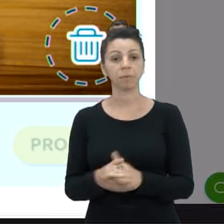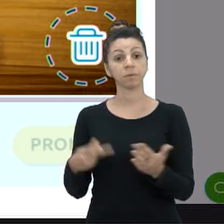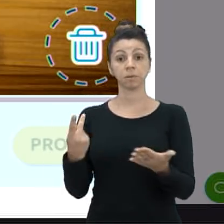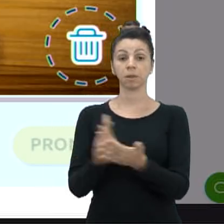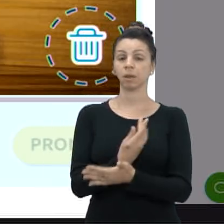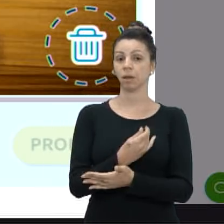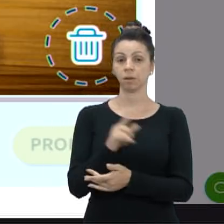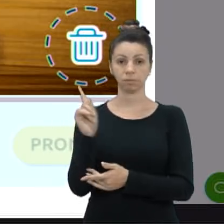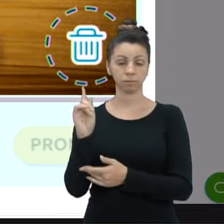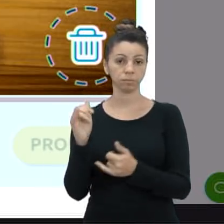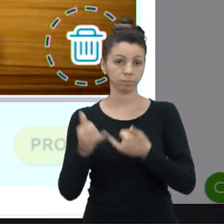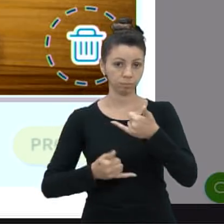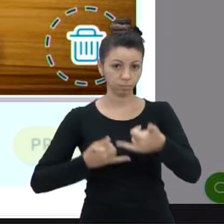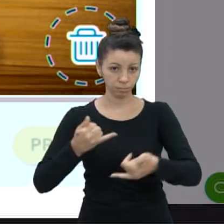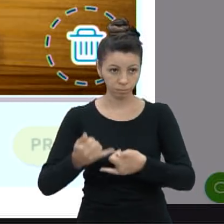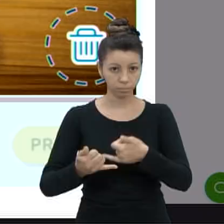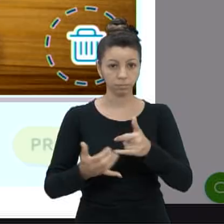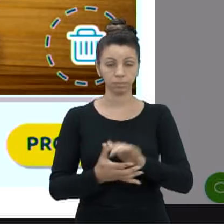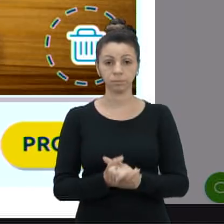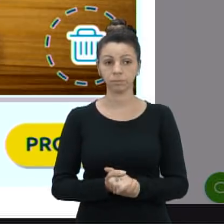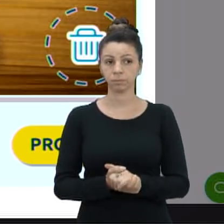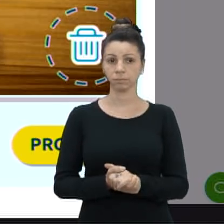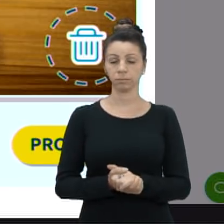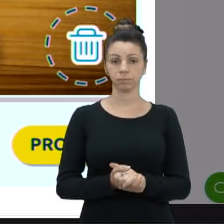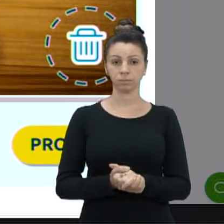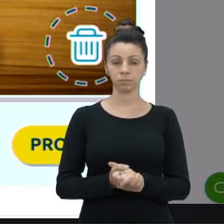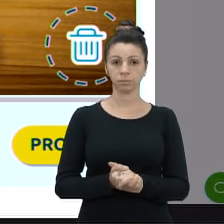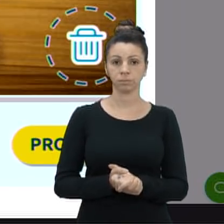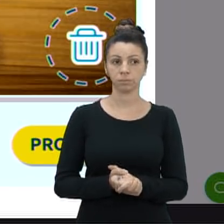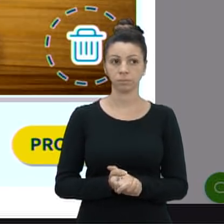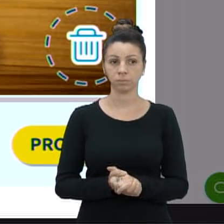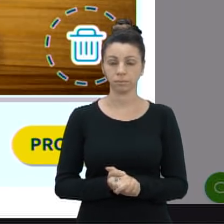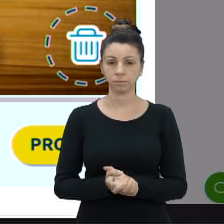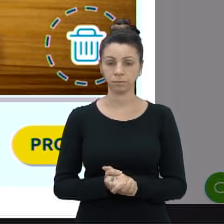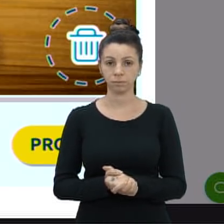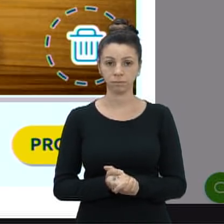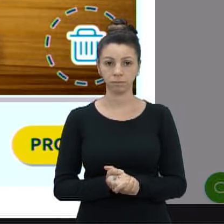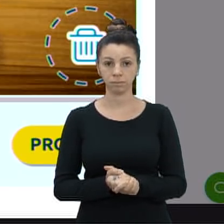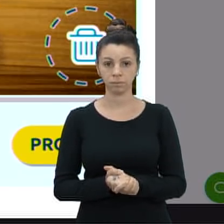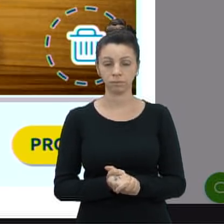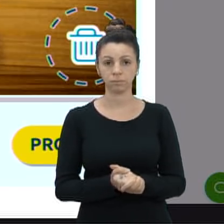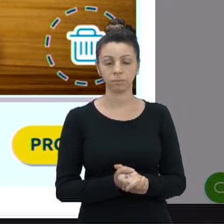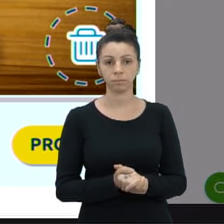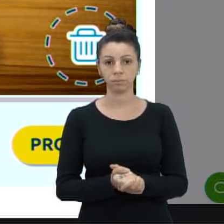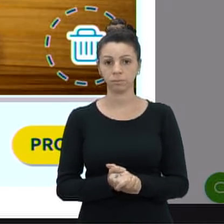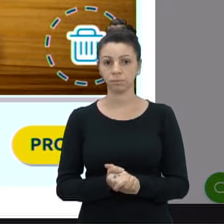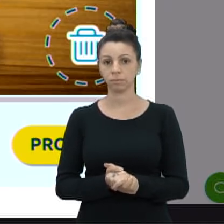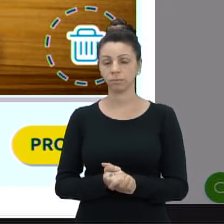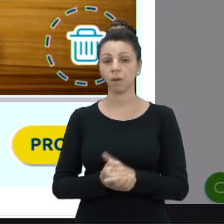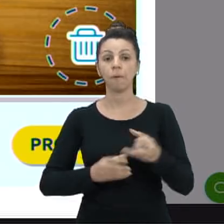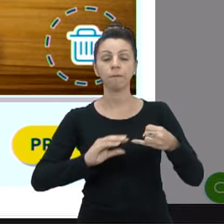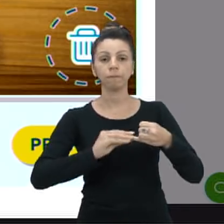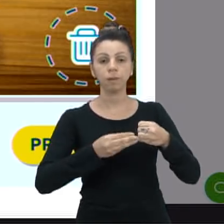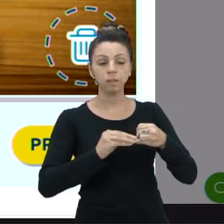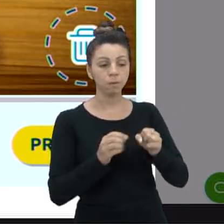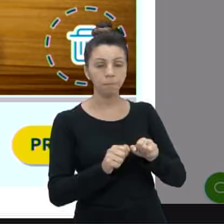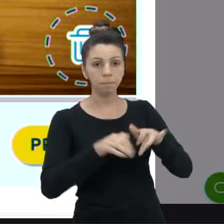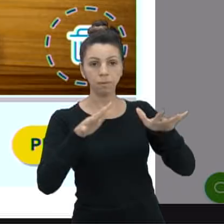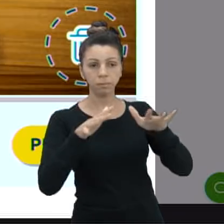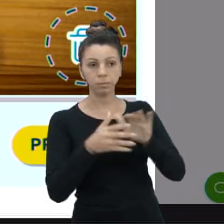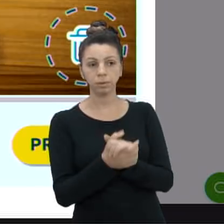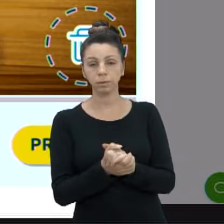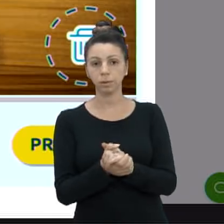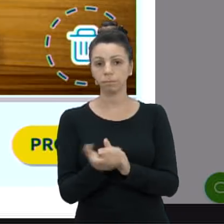exemplo, se a gente colocasse aqui os nossos feijões mágicos, na proporção deveria ser 7 sobre